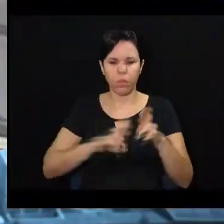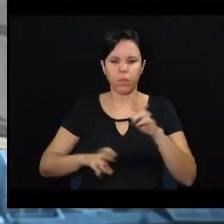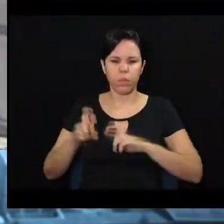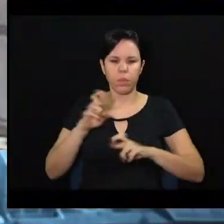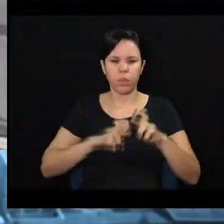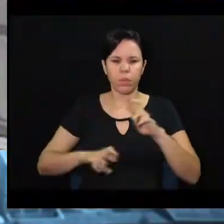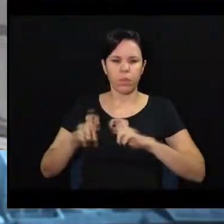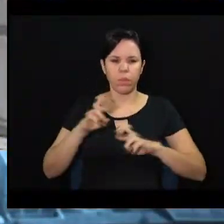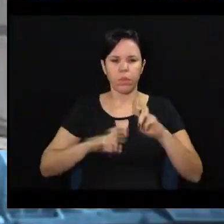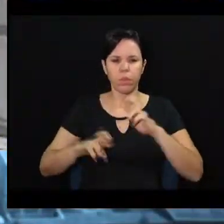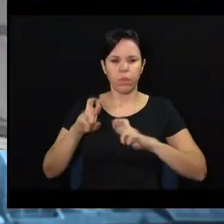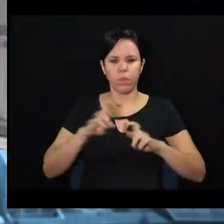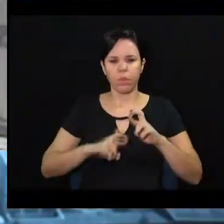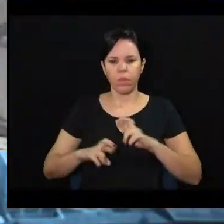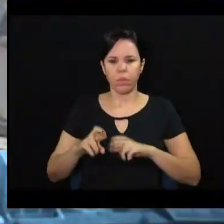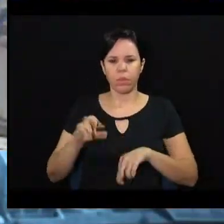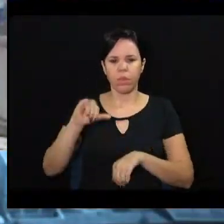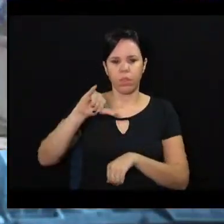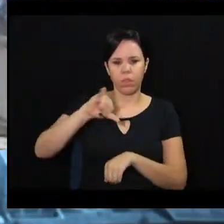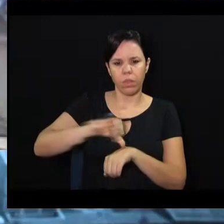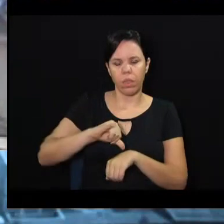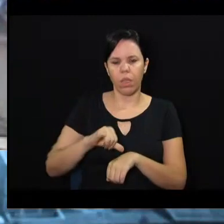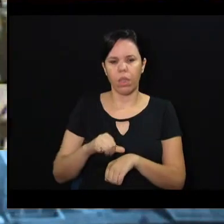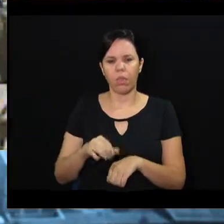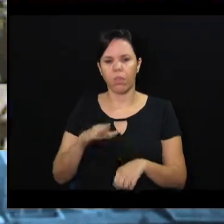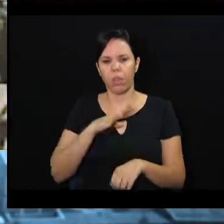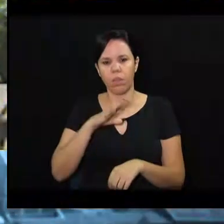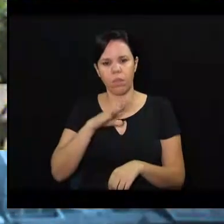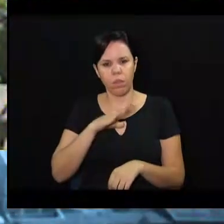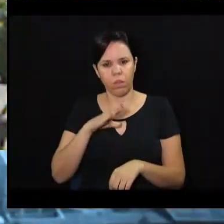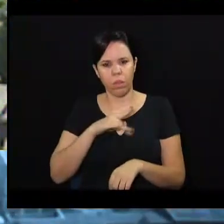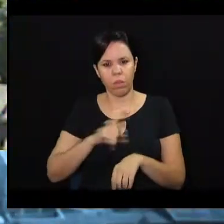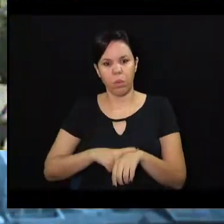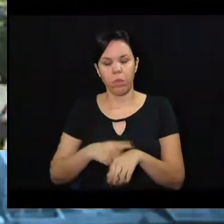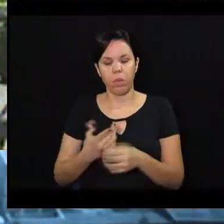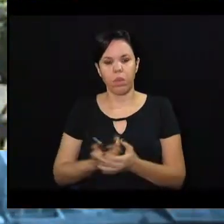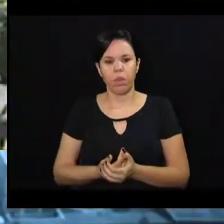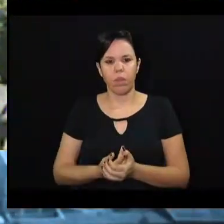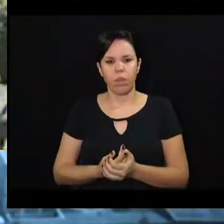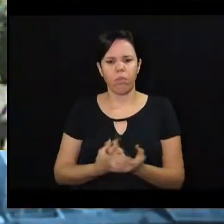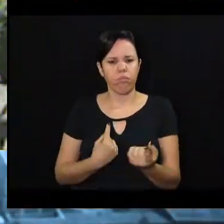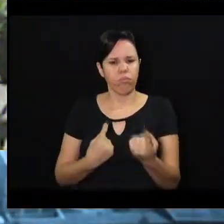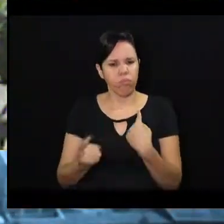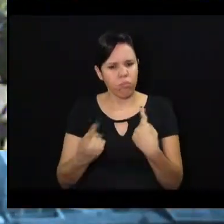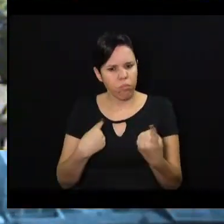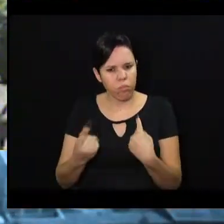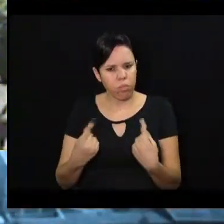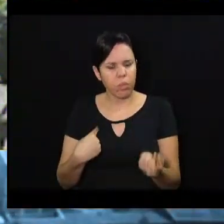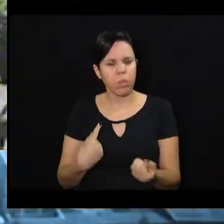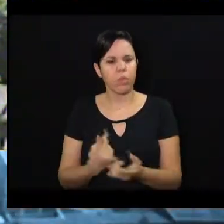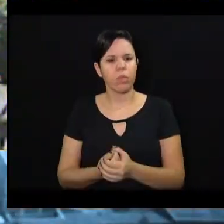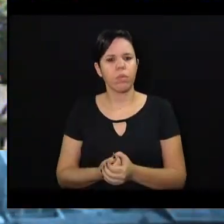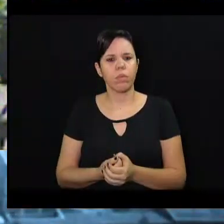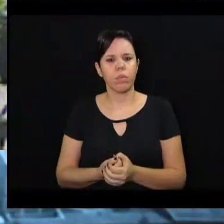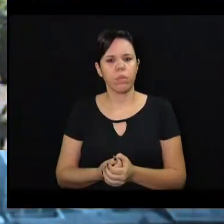como está centro da cidade neste exato momento. Francisco Glicério com a Benjamin Constant. É a imagem que eu gosto de